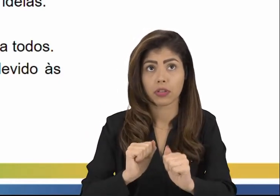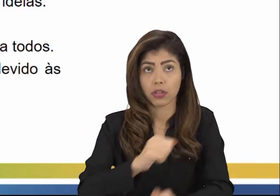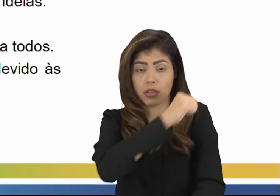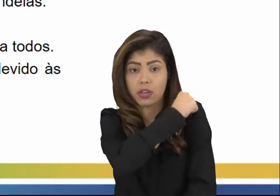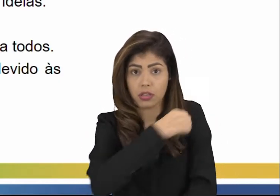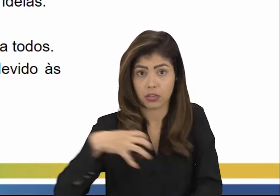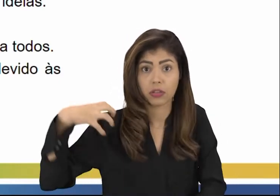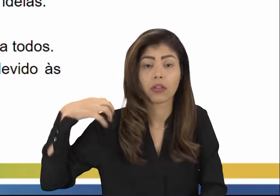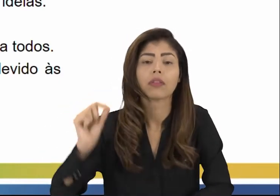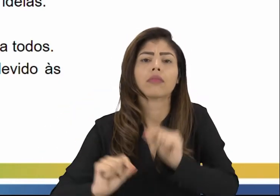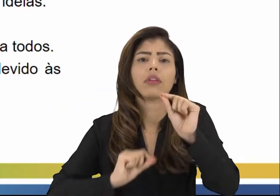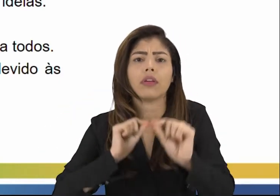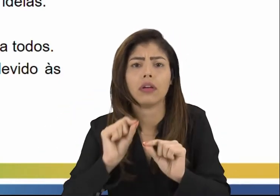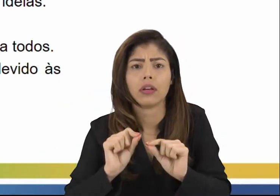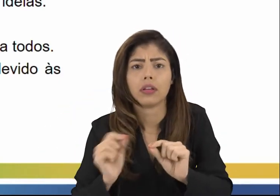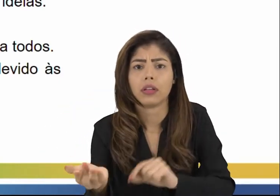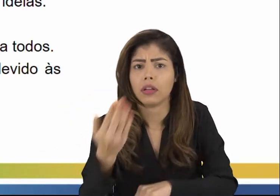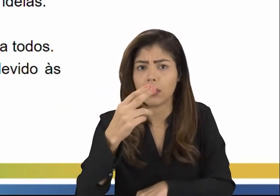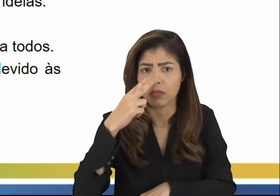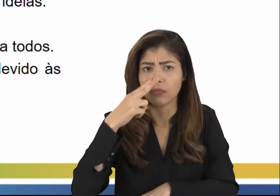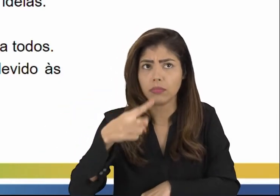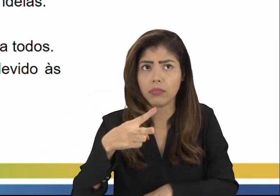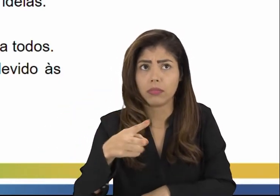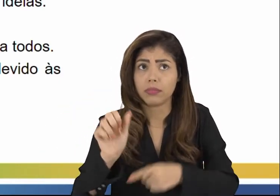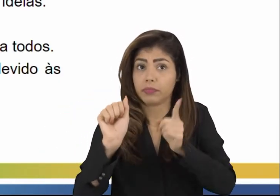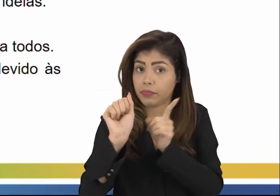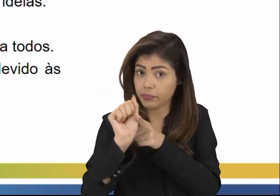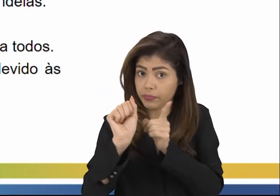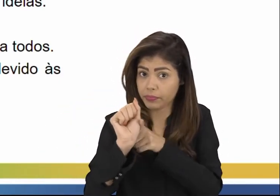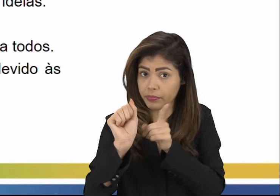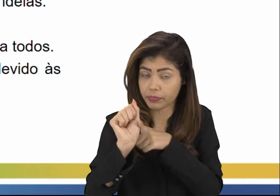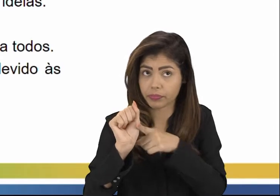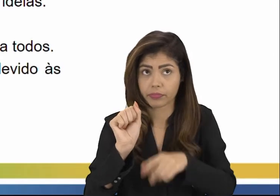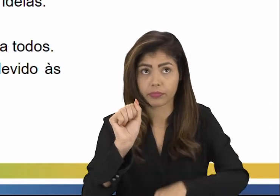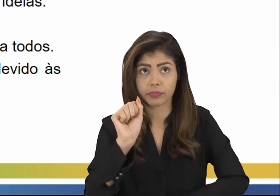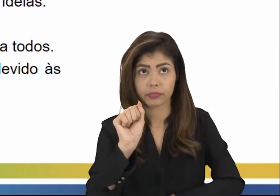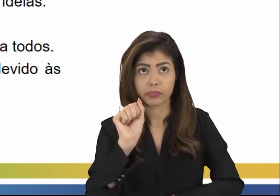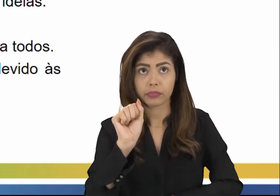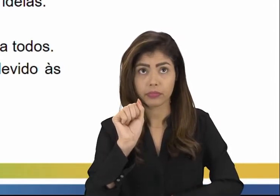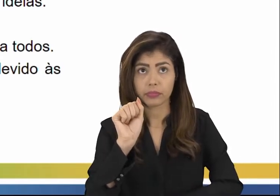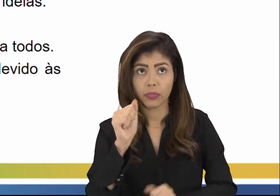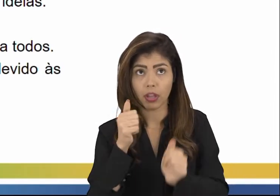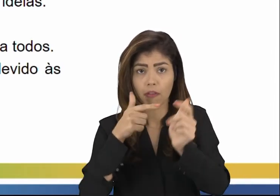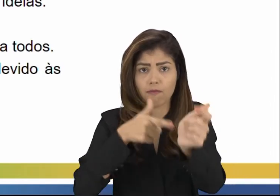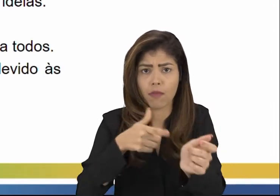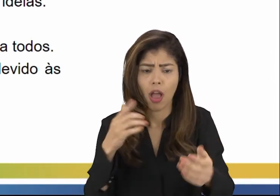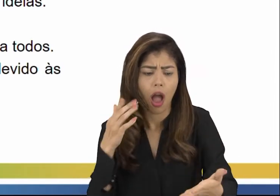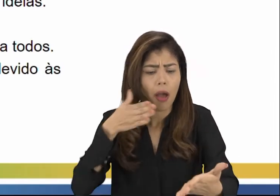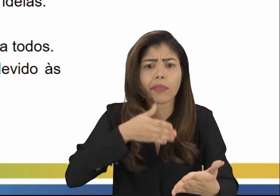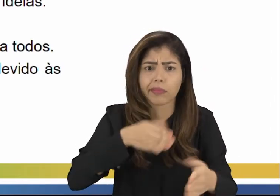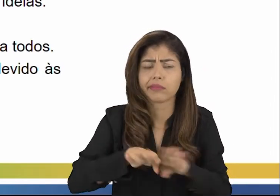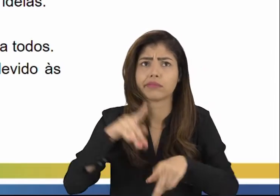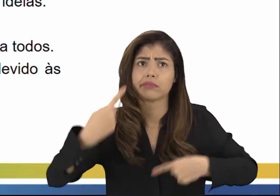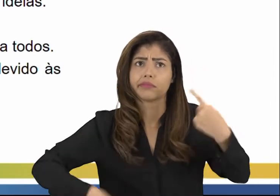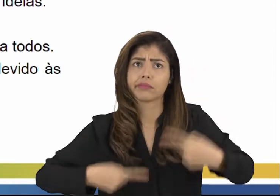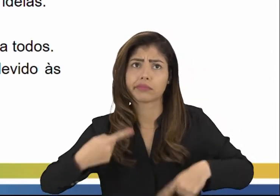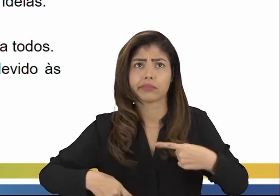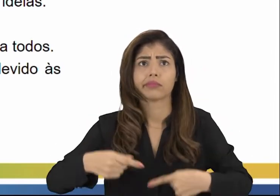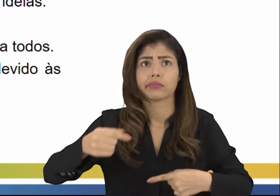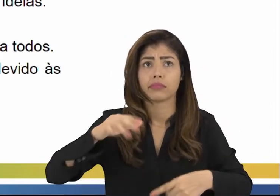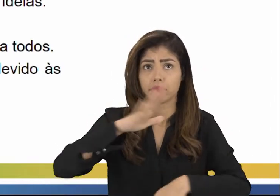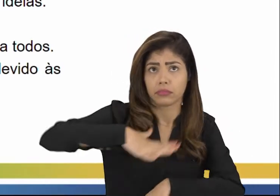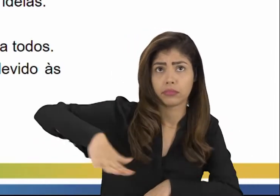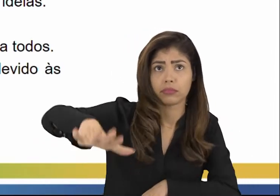que Aristóteles, vamos lá, alternativa A, verificar aqui, defendeu uma sociedade política